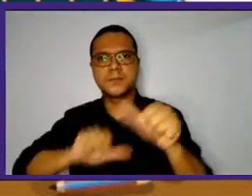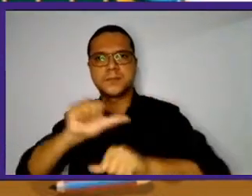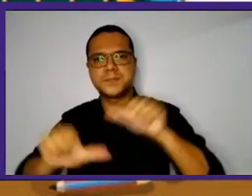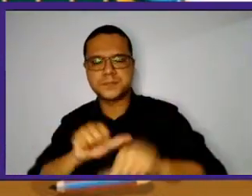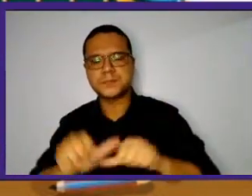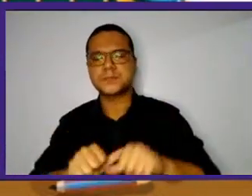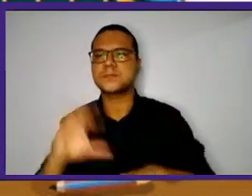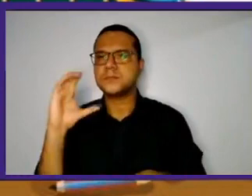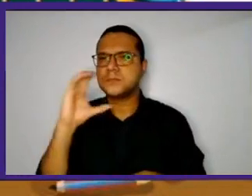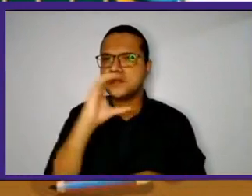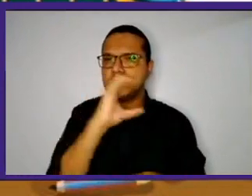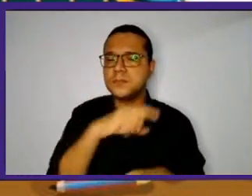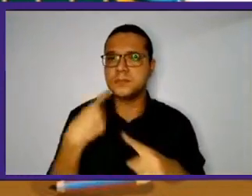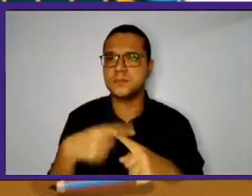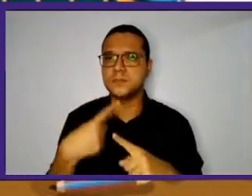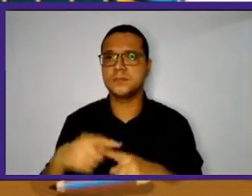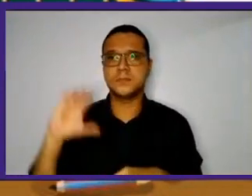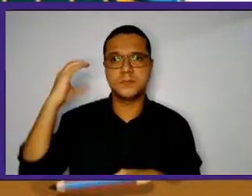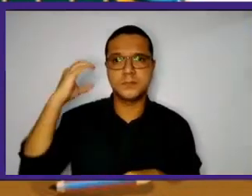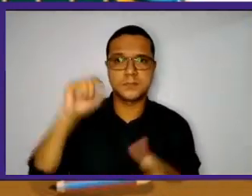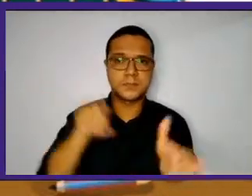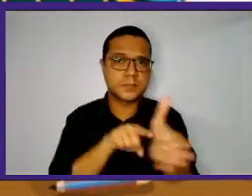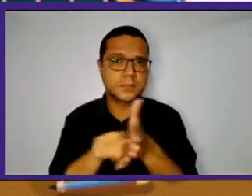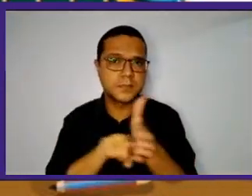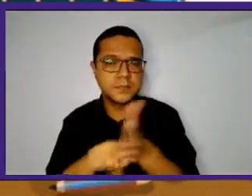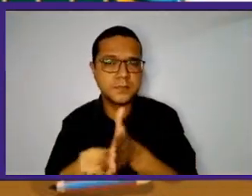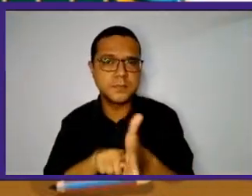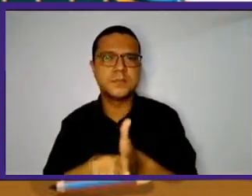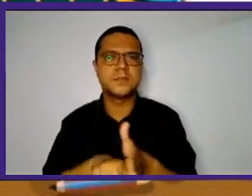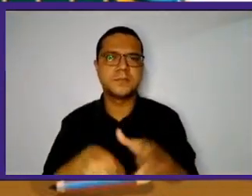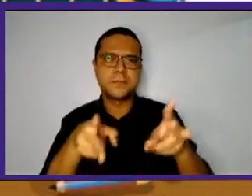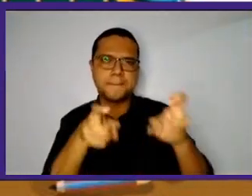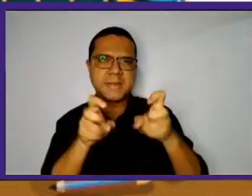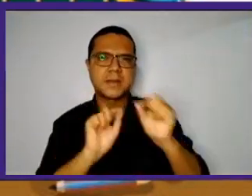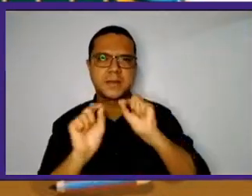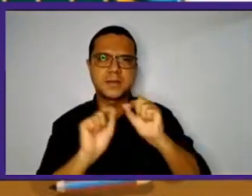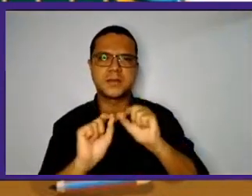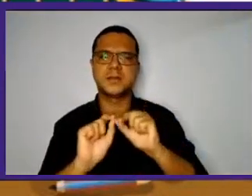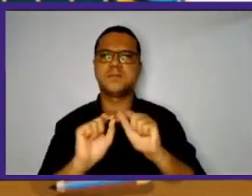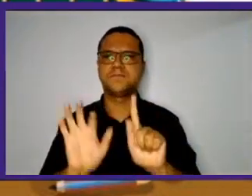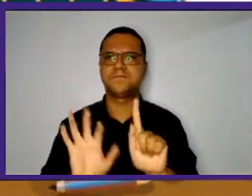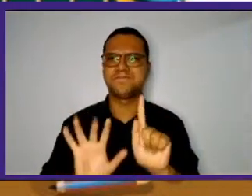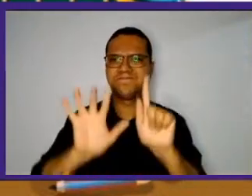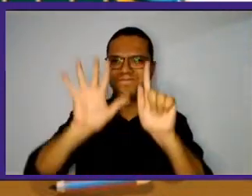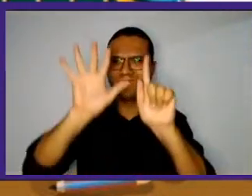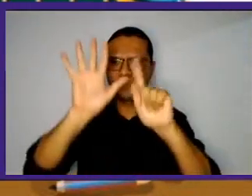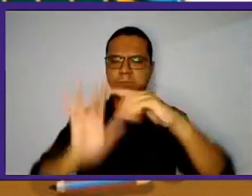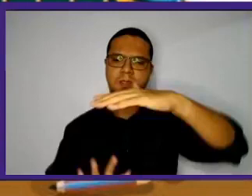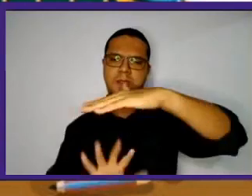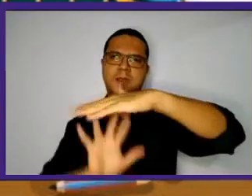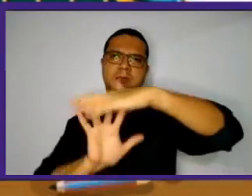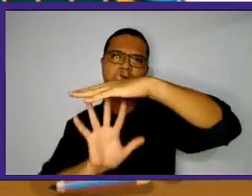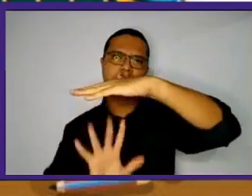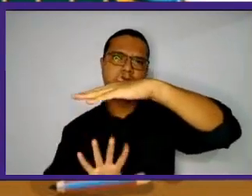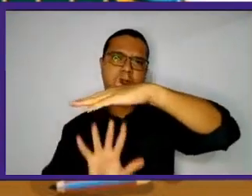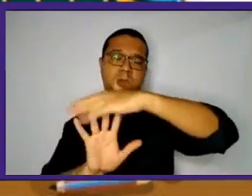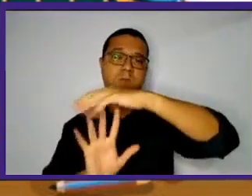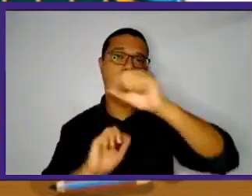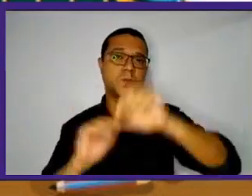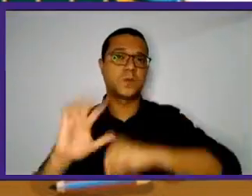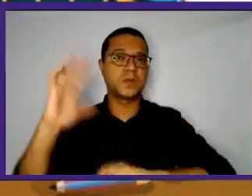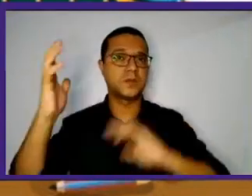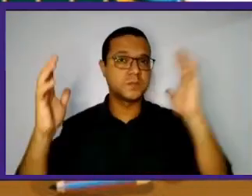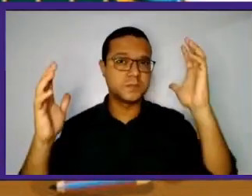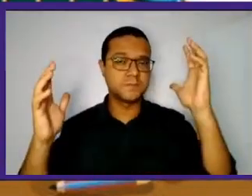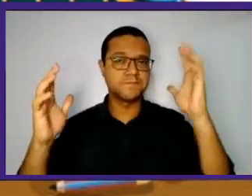quente, porque os cientistas detectaram que com excesso de gases na atmosfera, o que é que